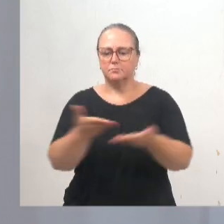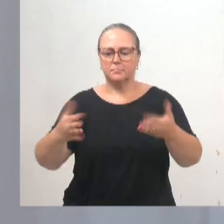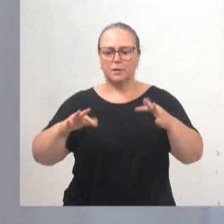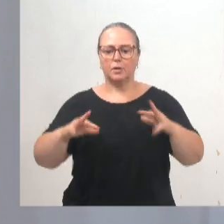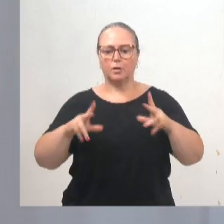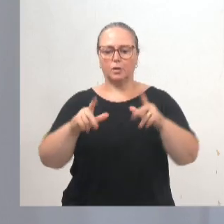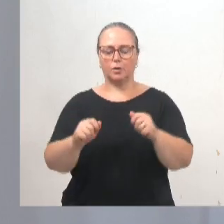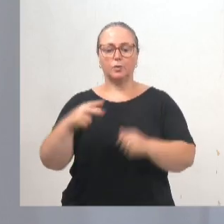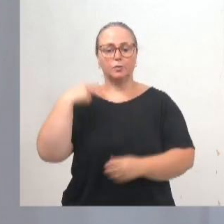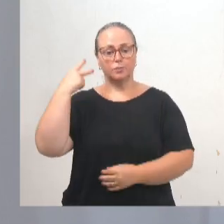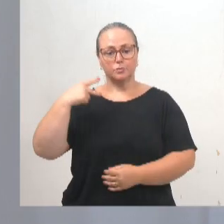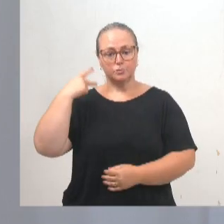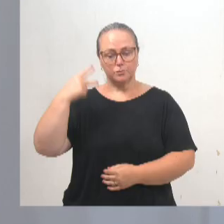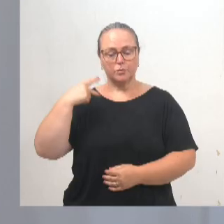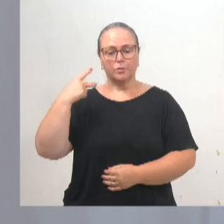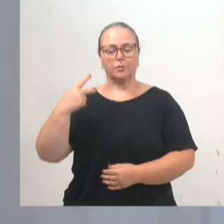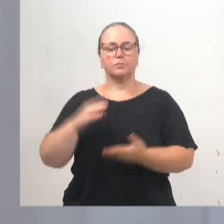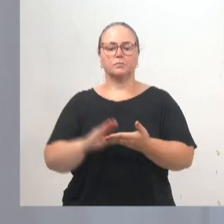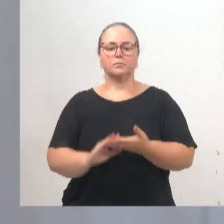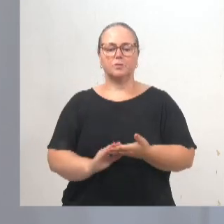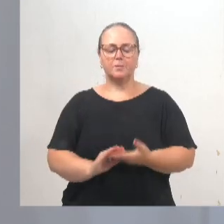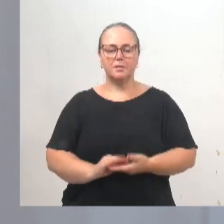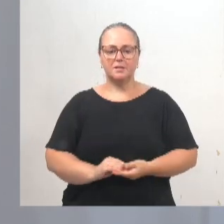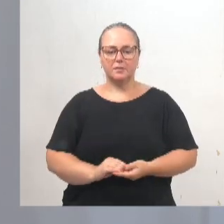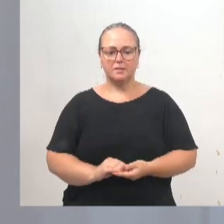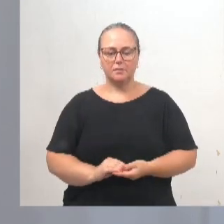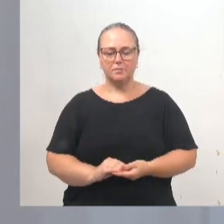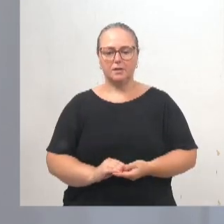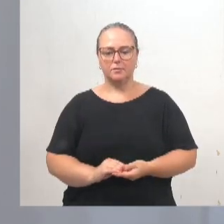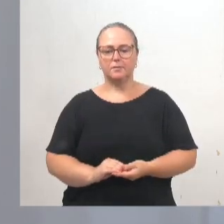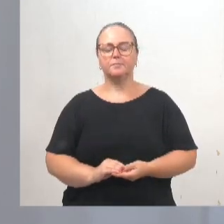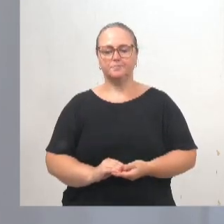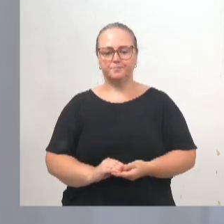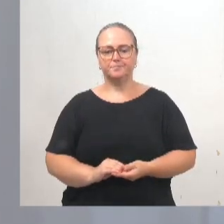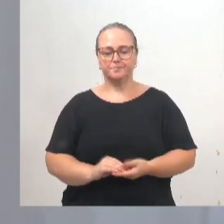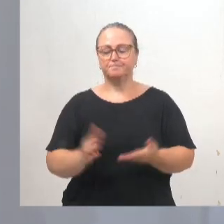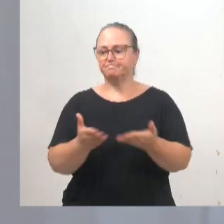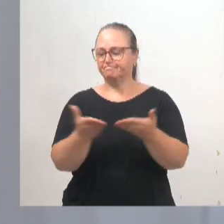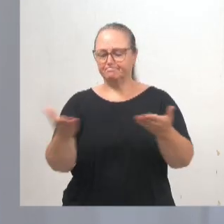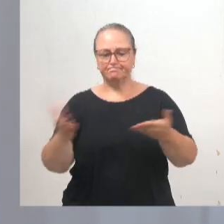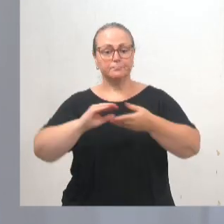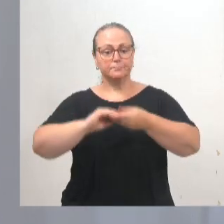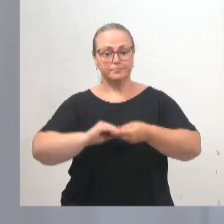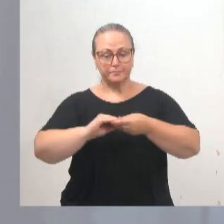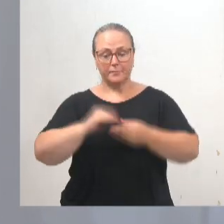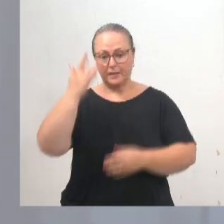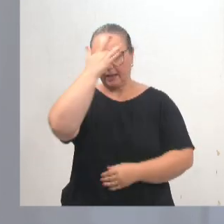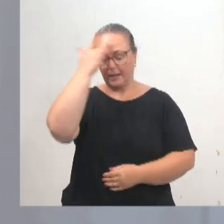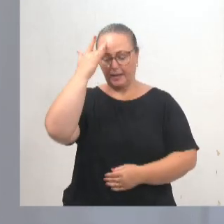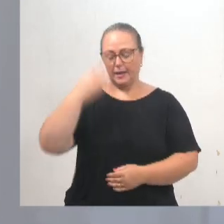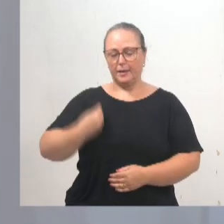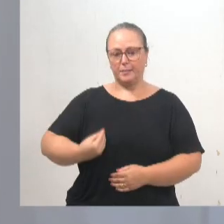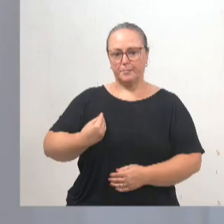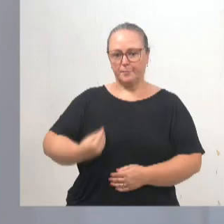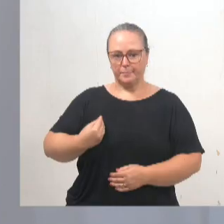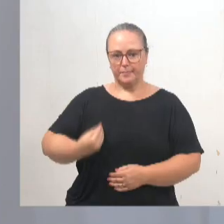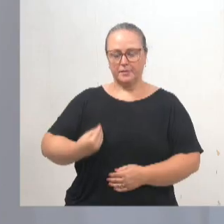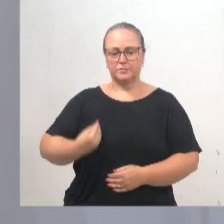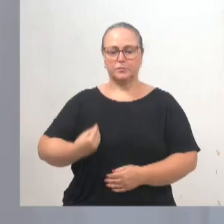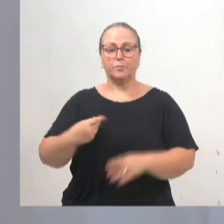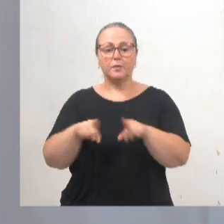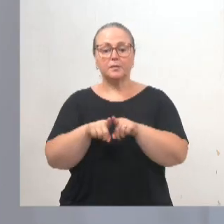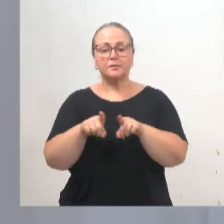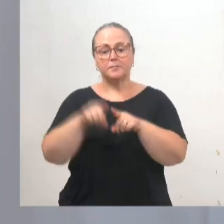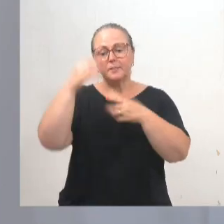tanto os que compõem a mesa diretora e os demais presentes nessa sessão, cumprimentar o público presente, também e